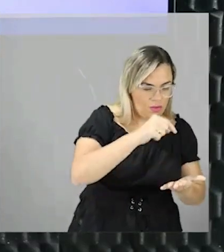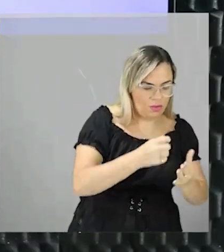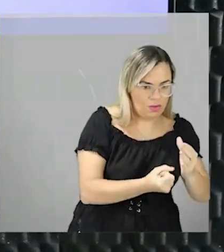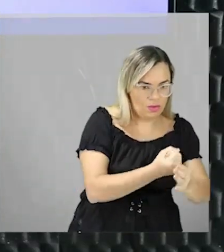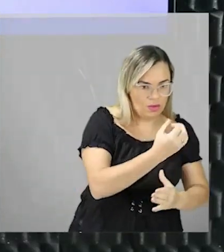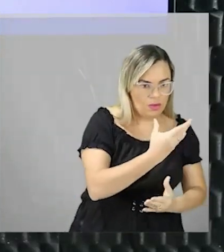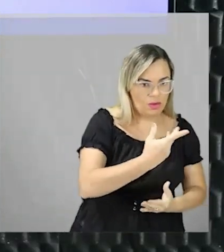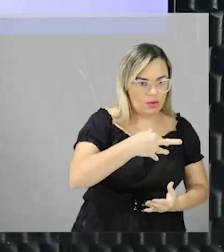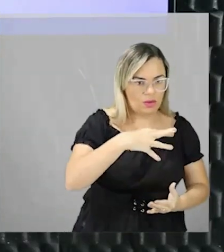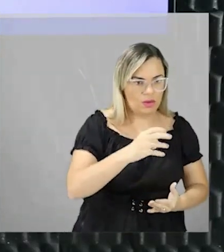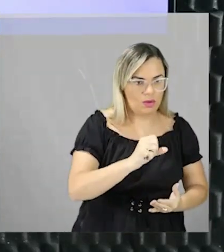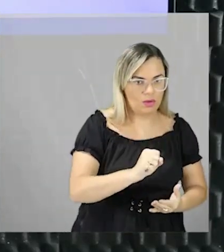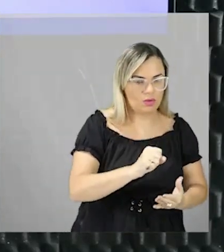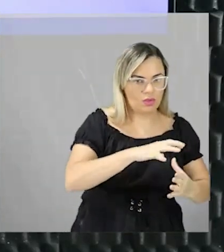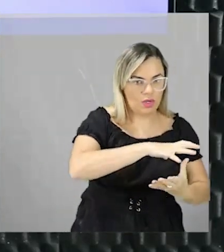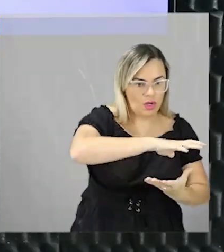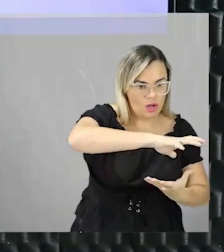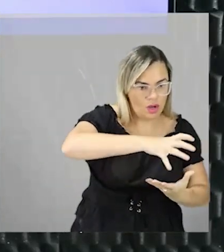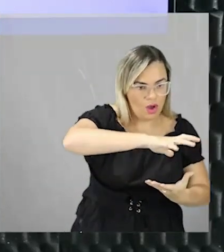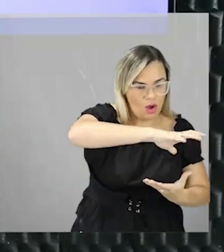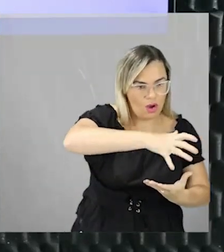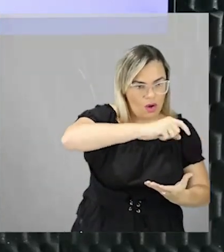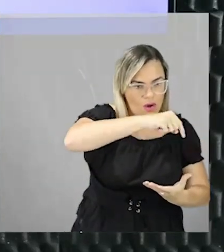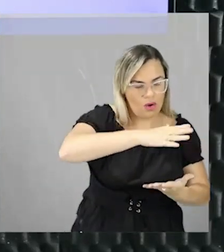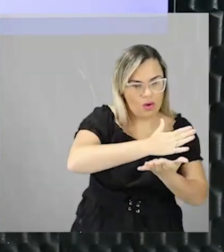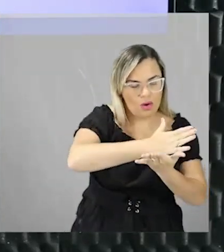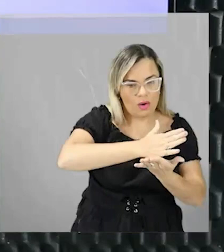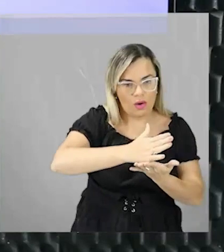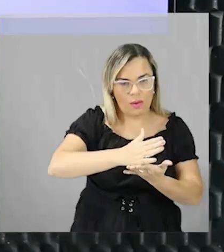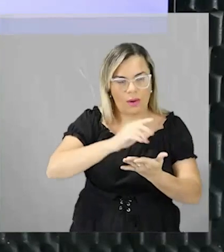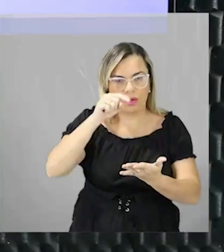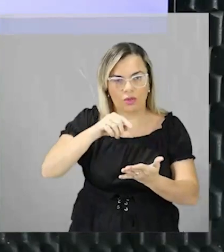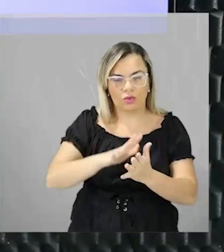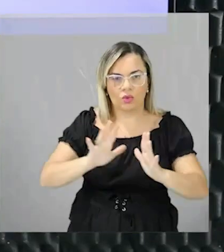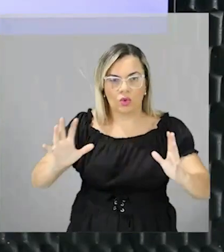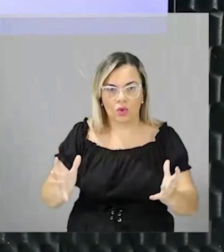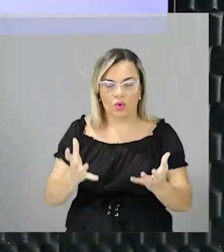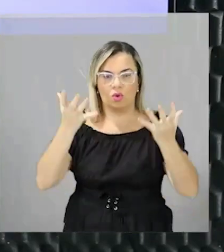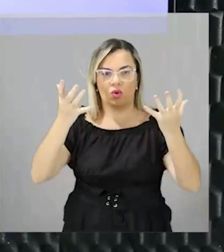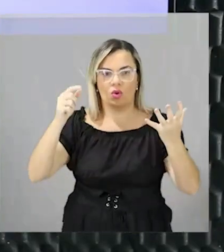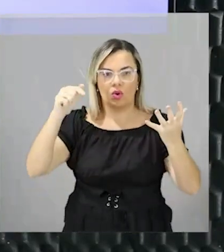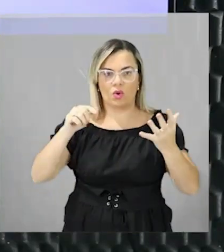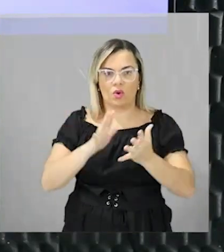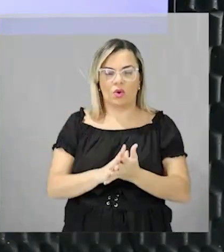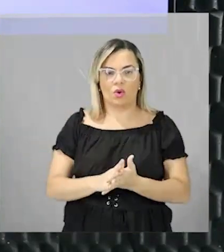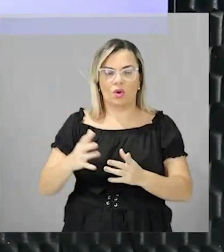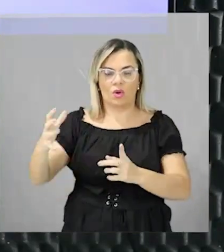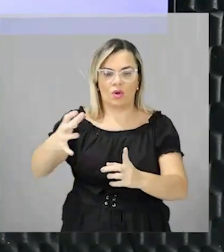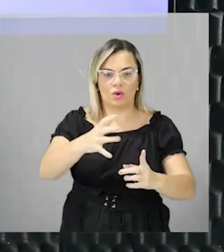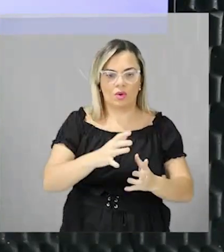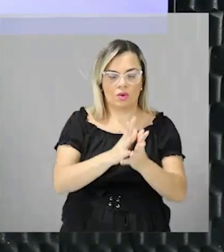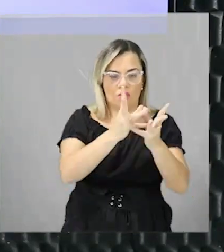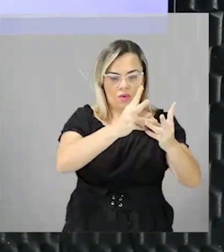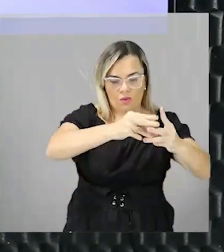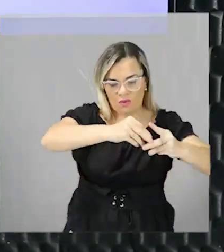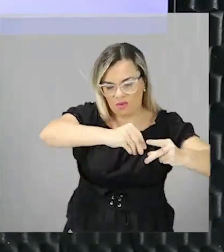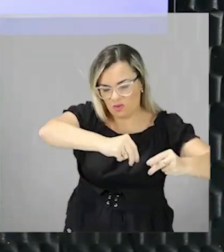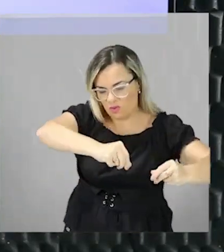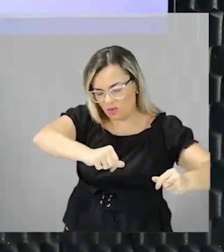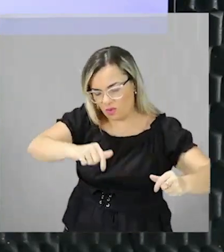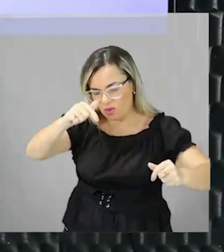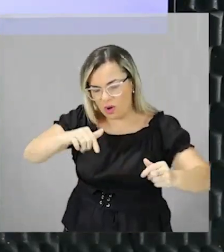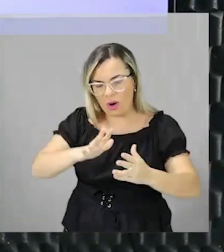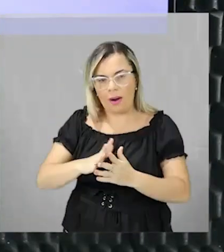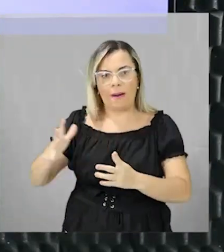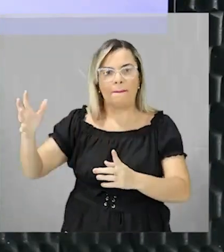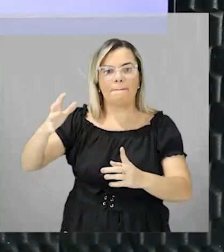formação da crosta terrestre e, a partir dos agentes do clima, vão ser destruídas, e esses agentes do clima, quando agem